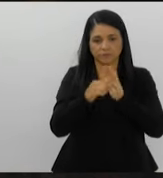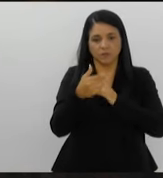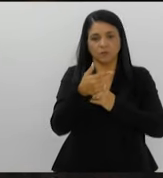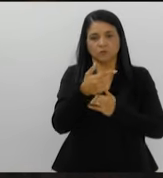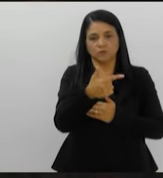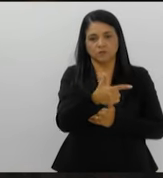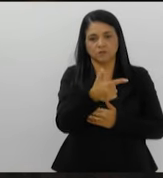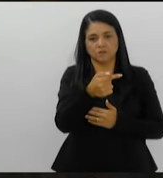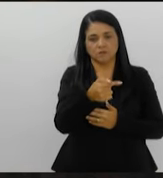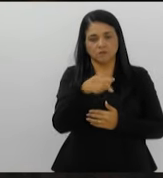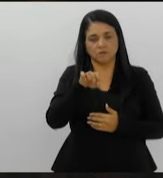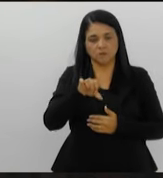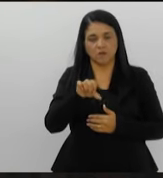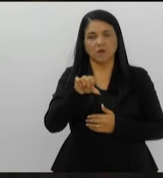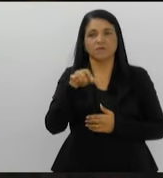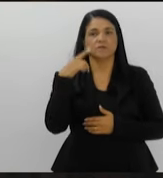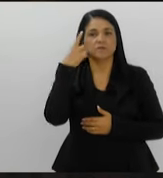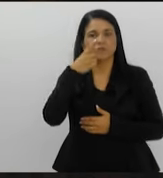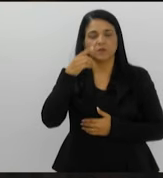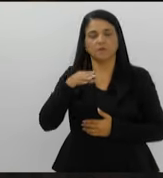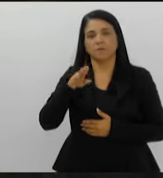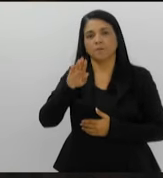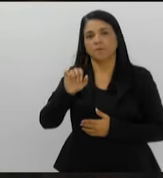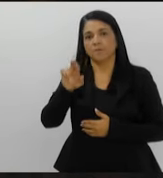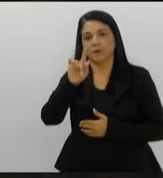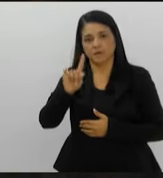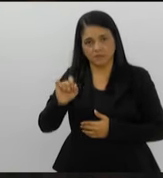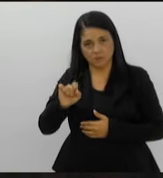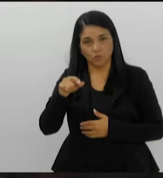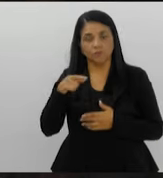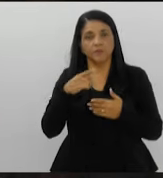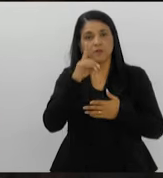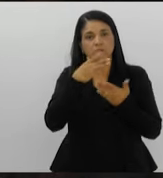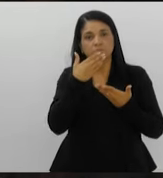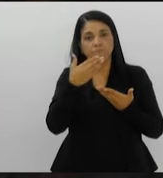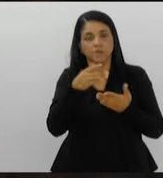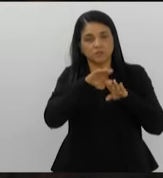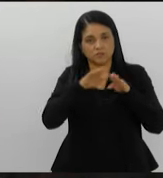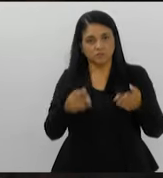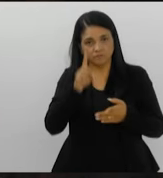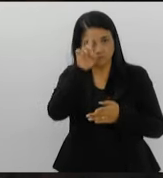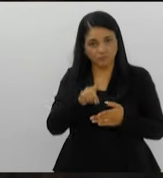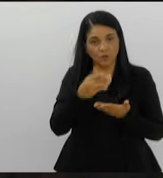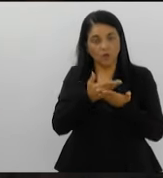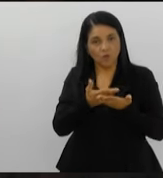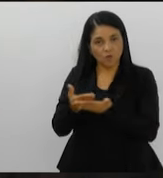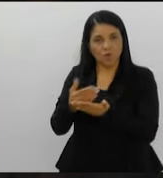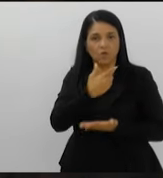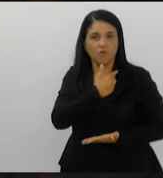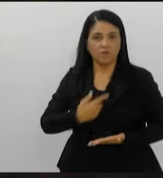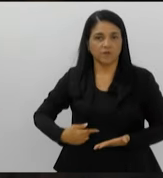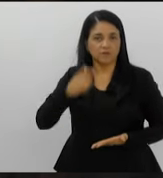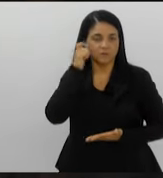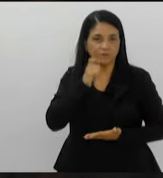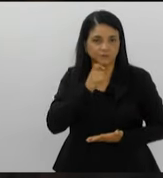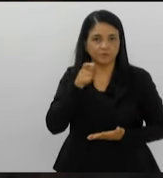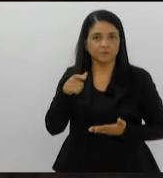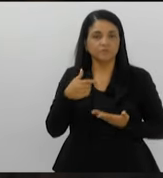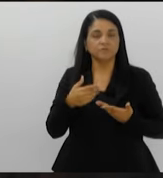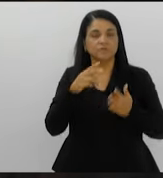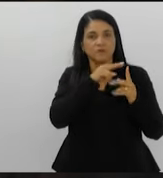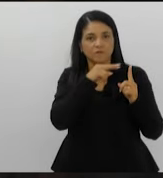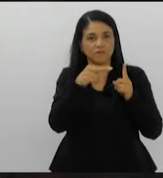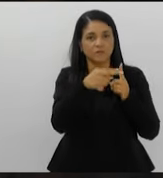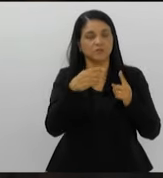279 de 2024, de autoria dos deputados Brazão e Marcelo Dino, que solicita à mesa diretora que envie ao excelentíssimo senhor governador do Estado do Rio de Janeiro, senhor Cláudio Castro, com vistas